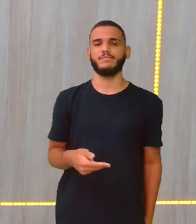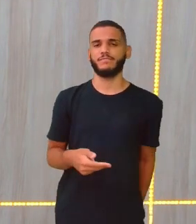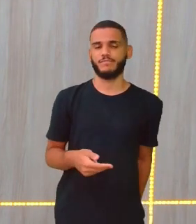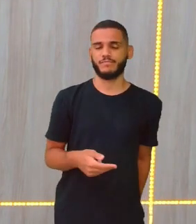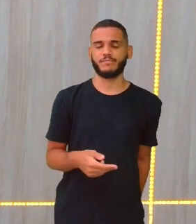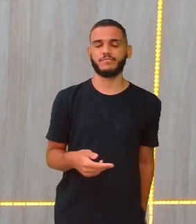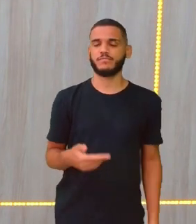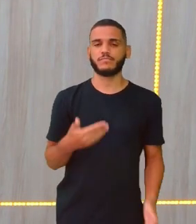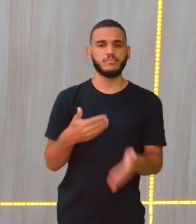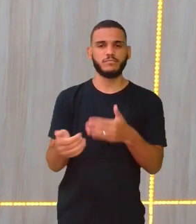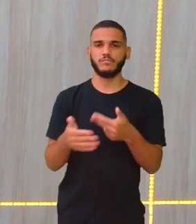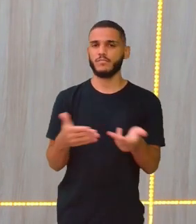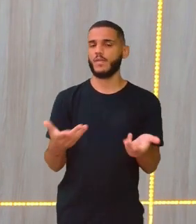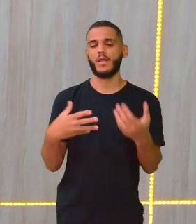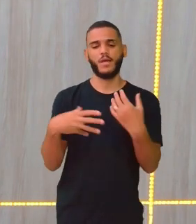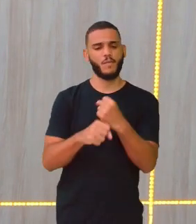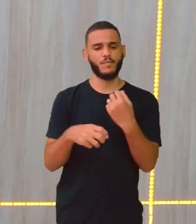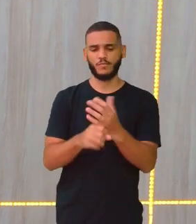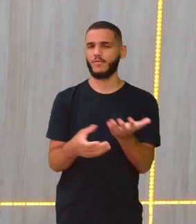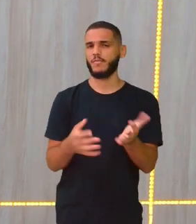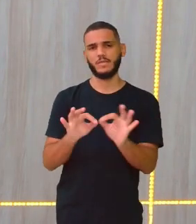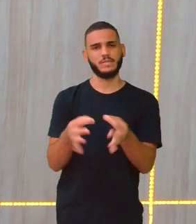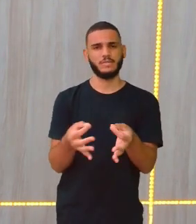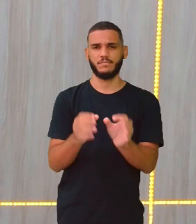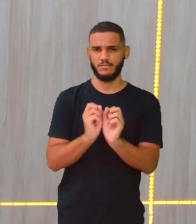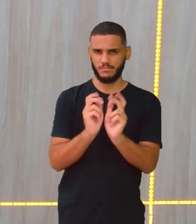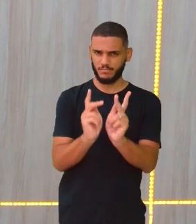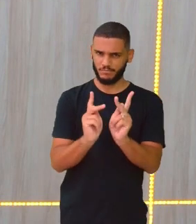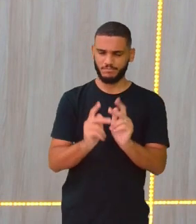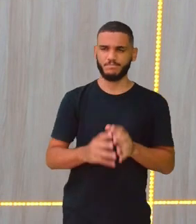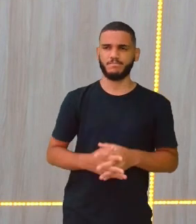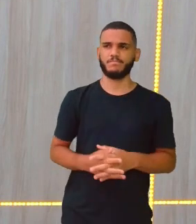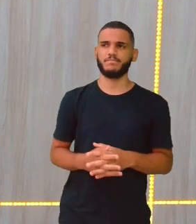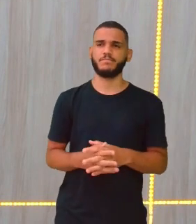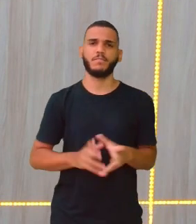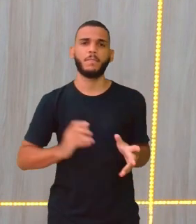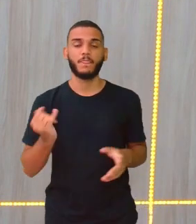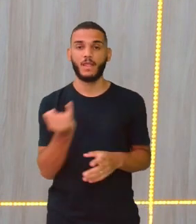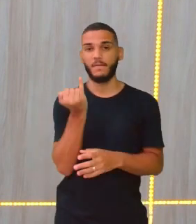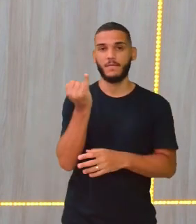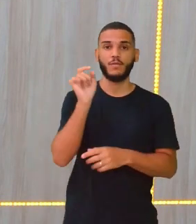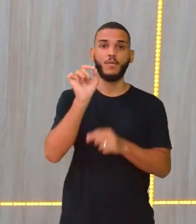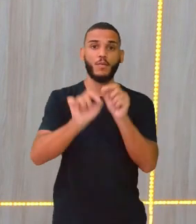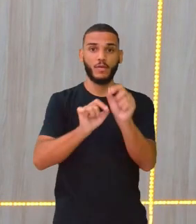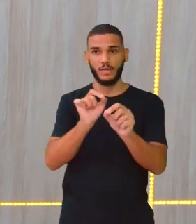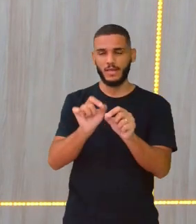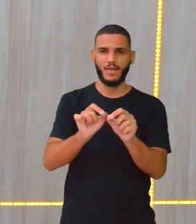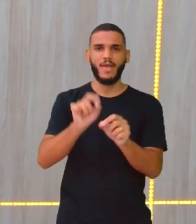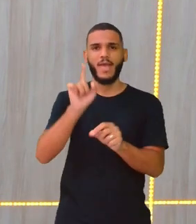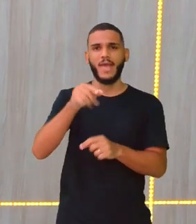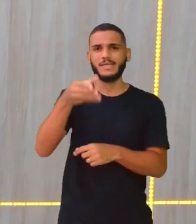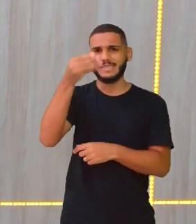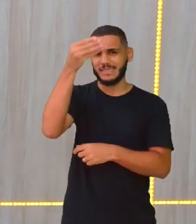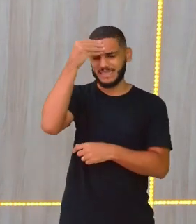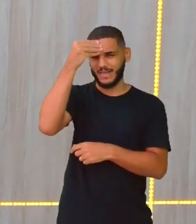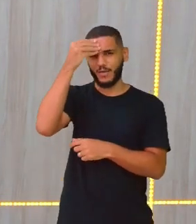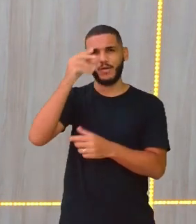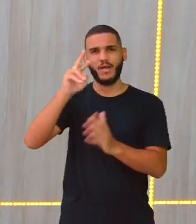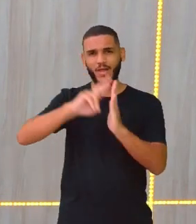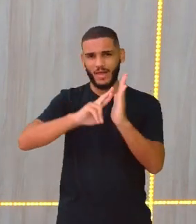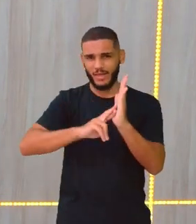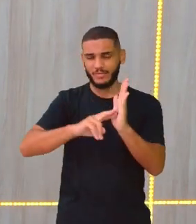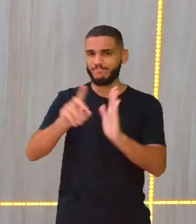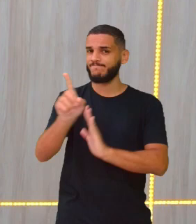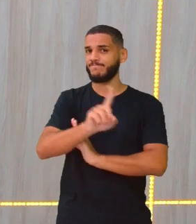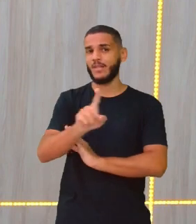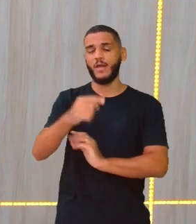número, qualquer conta, mais simples. O que é importante? Não é decorar a regra, até mesmo